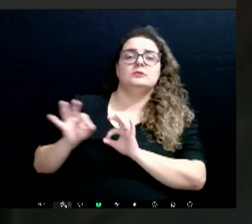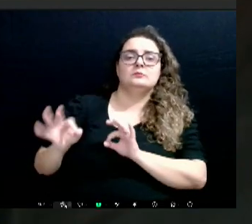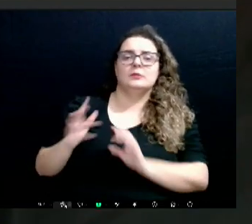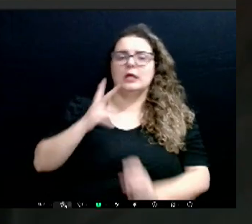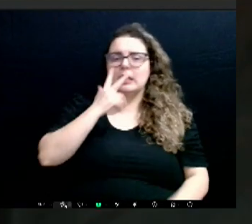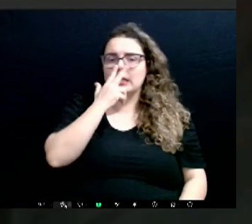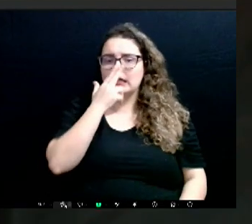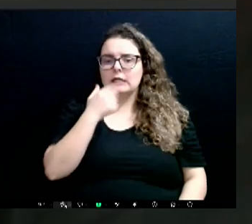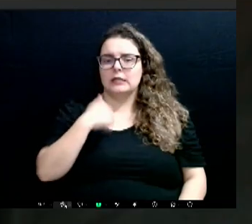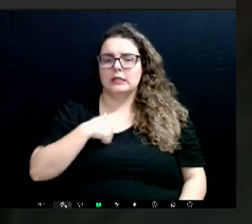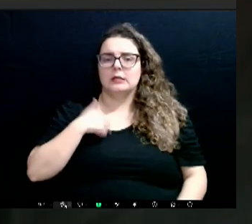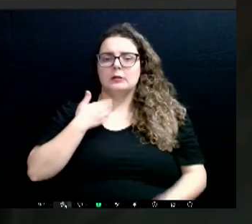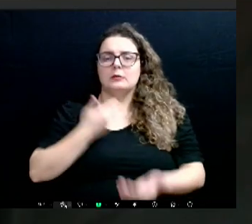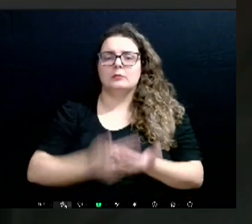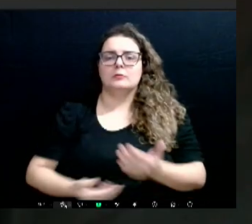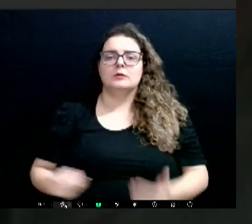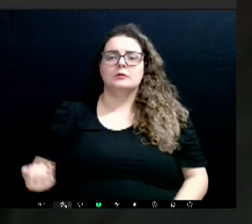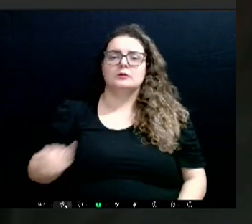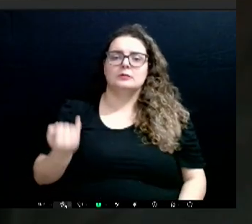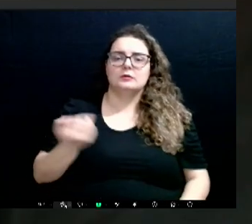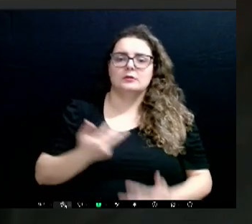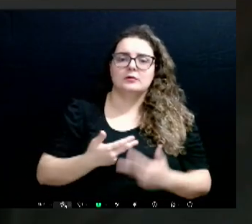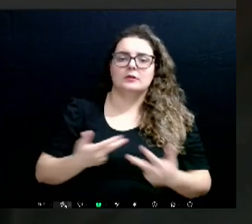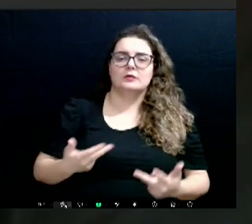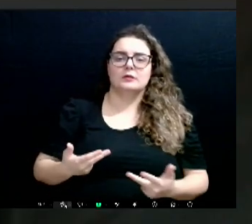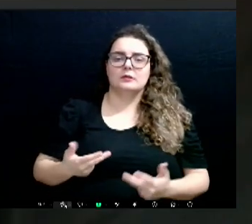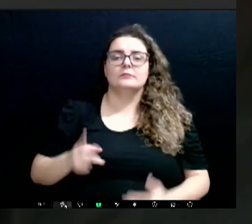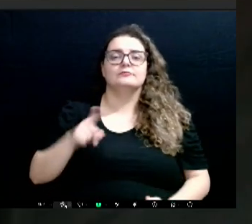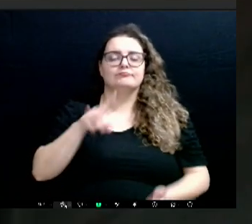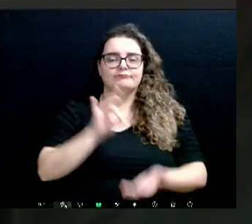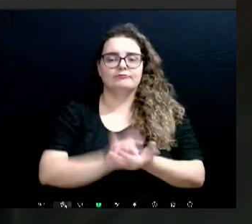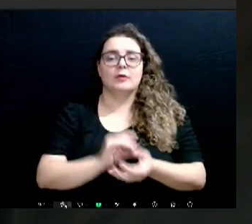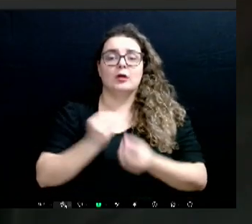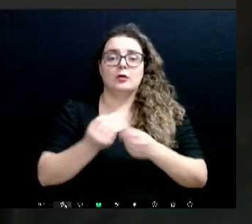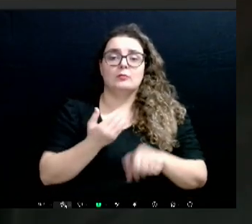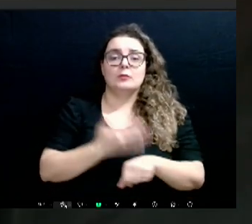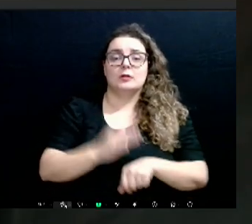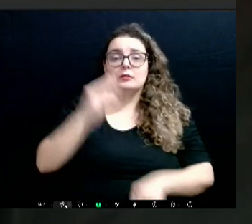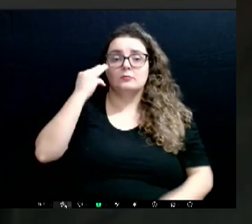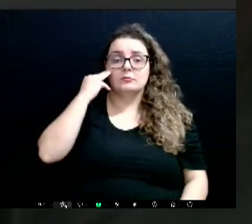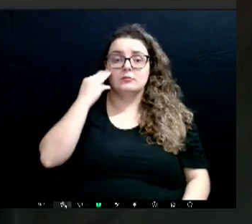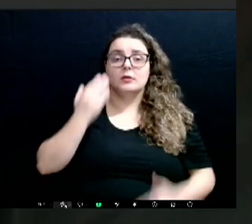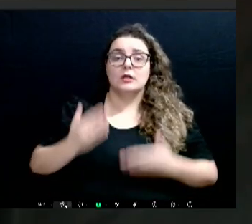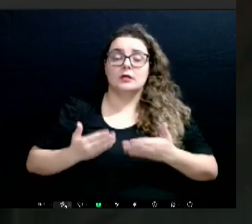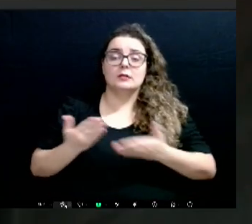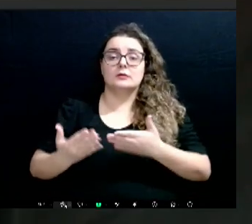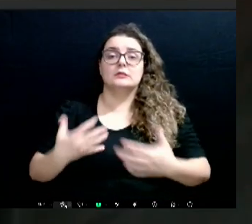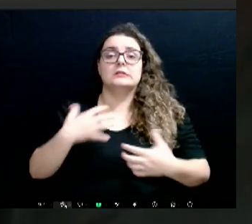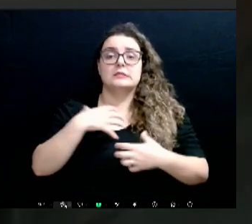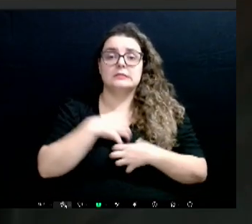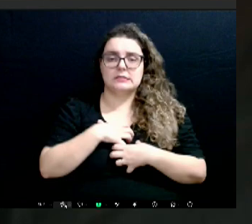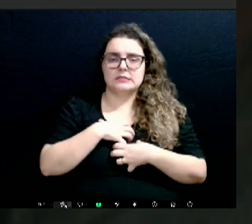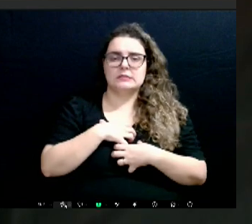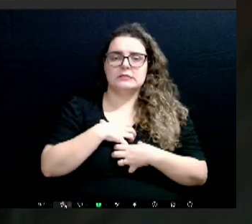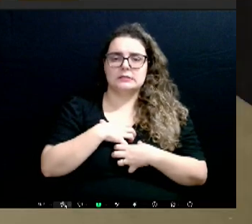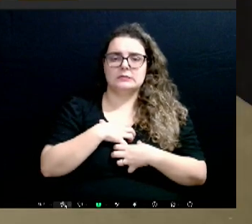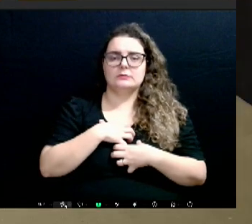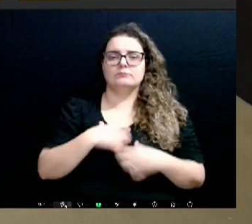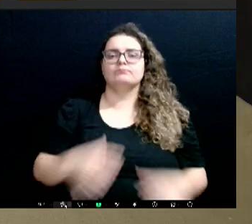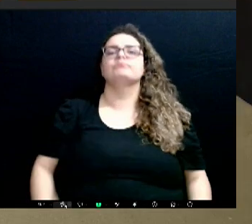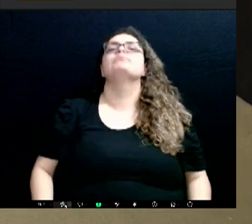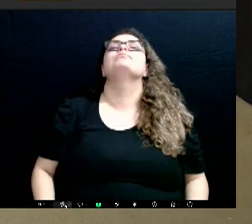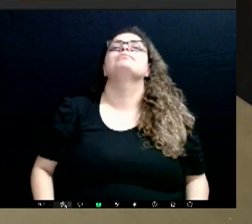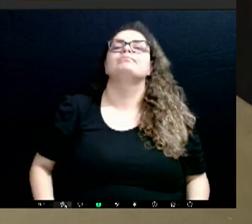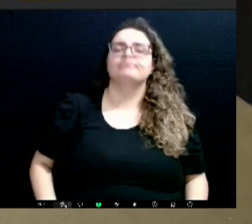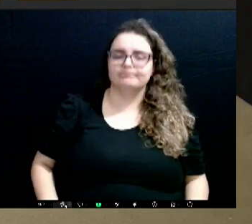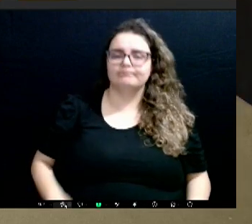perdendo algo importante, verdade. Como treinar a mente para lidar com essa sensação? Bruna, você